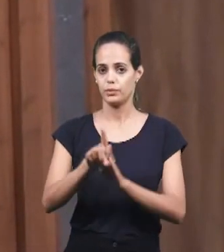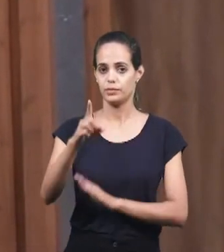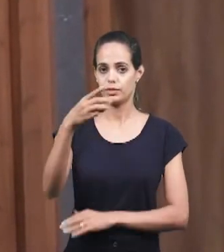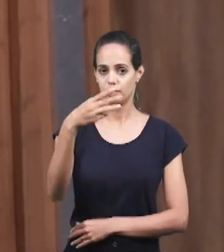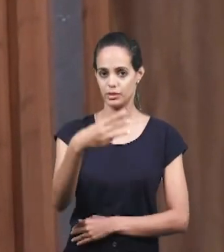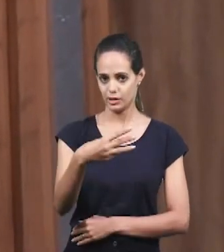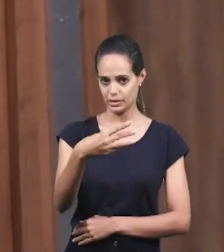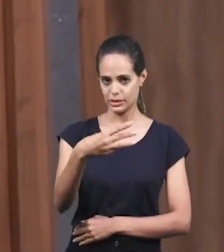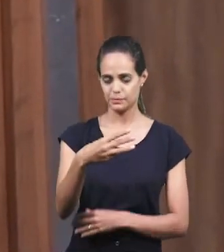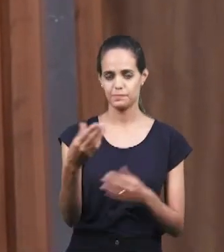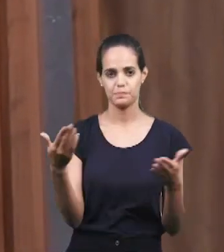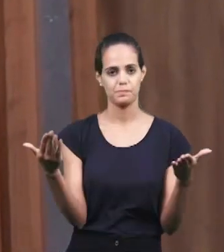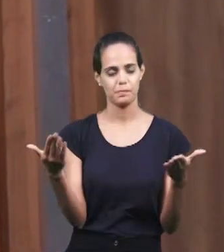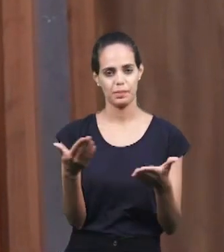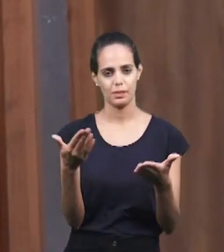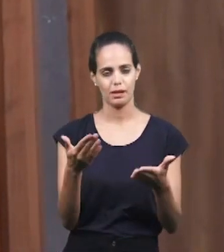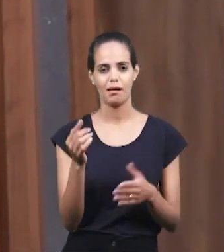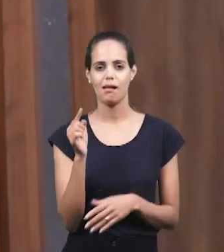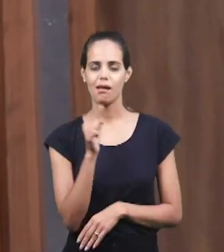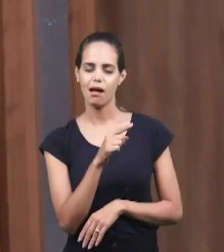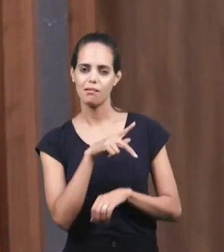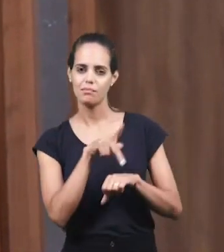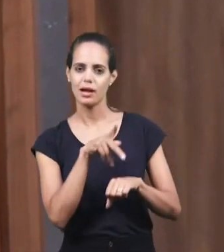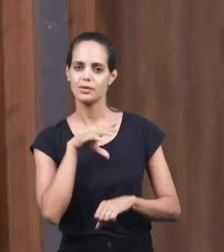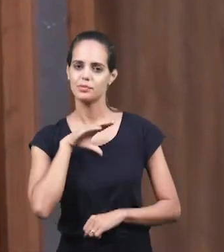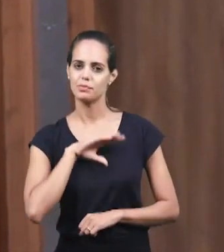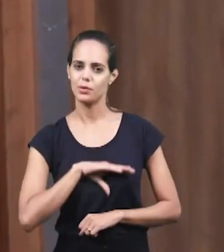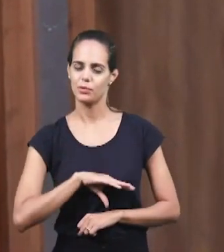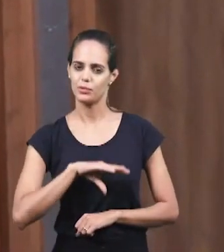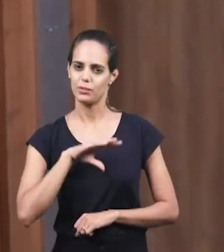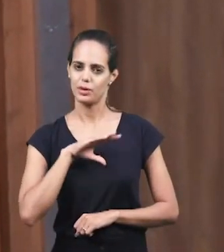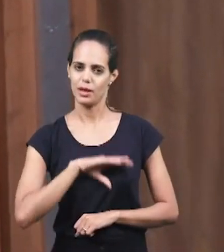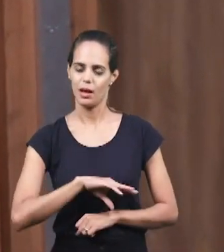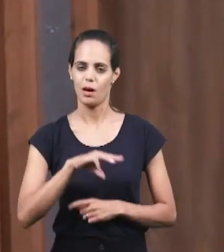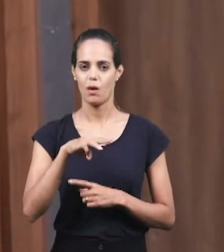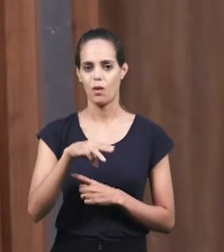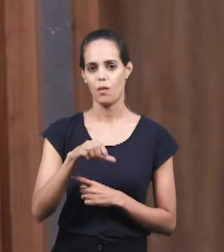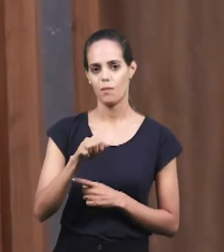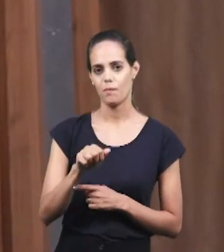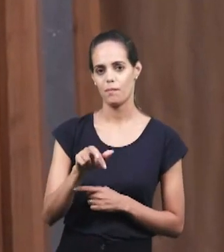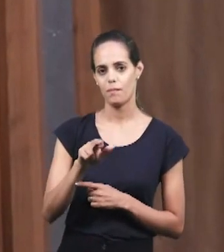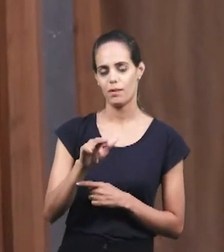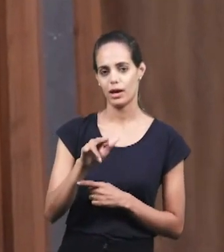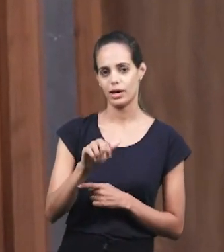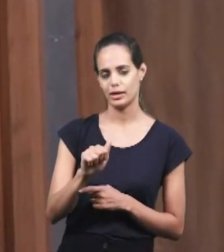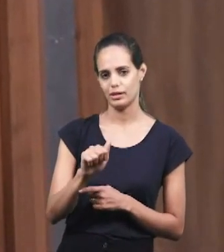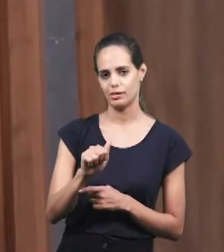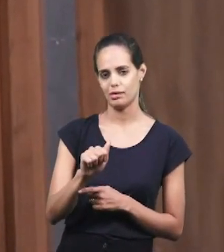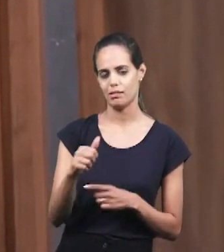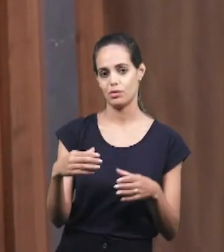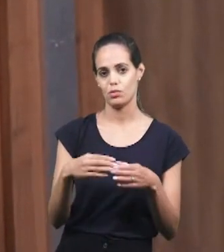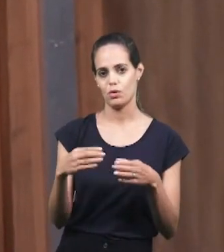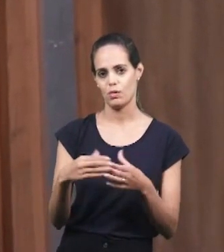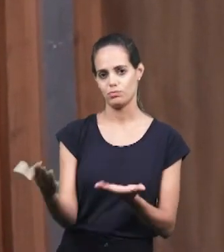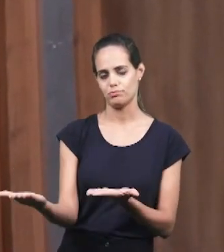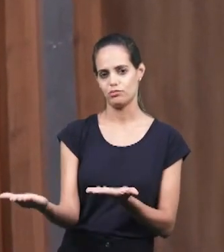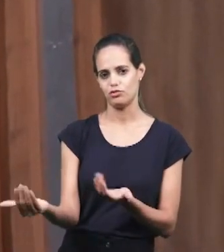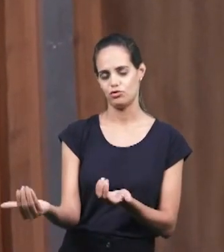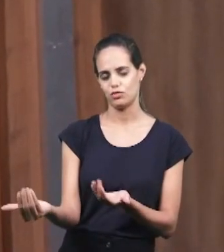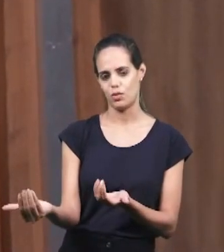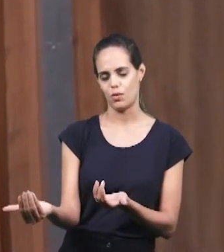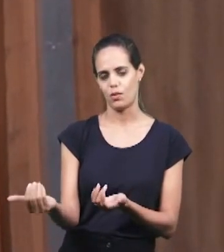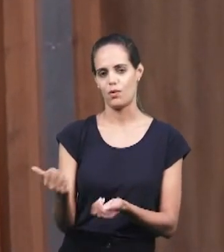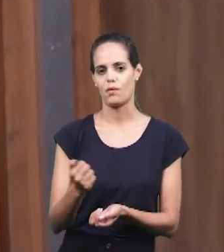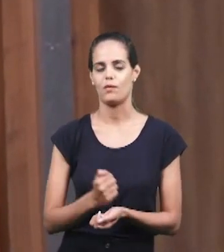3, nós vamos começar lá por Portugal. A nossa irmã, a jovem Maria Eduarda. Maria Eduarda é do grupo de jovens da igreja